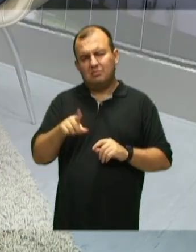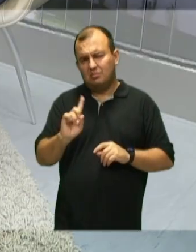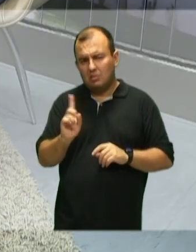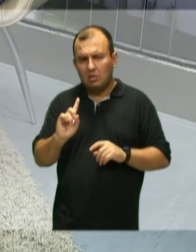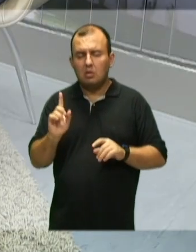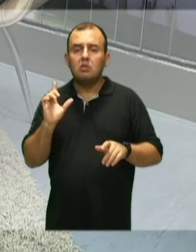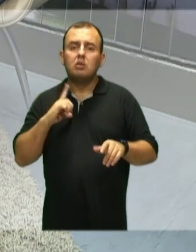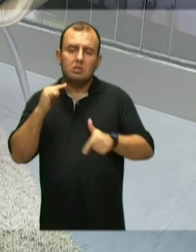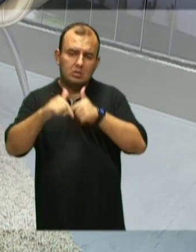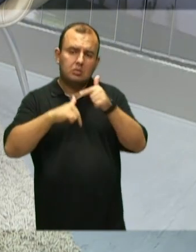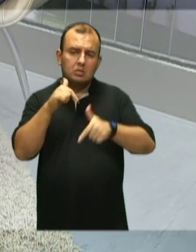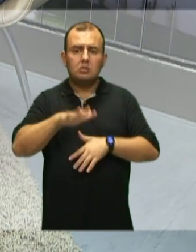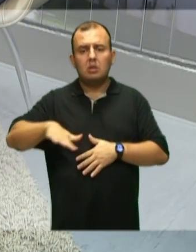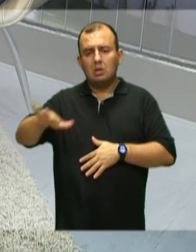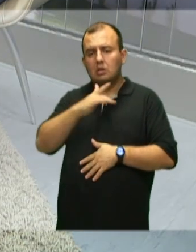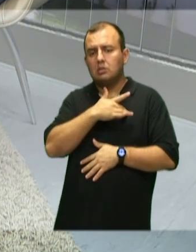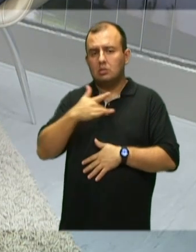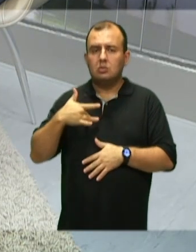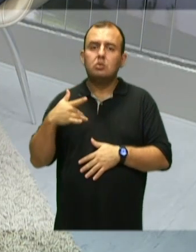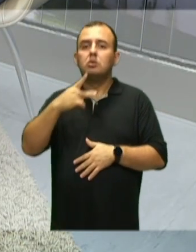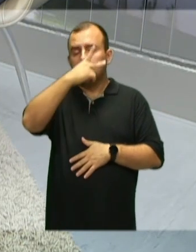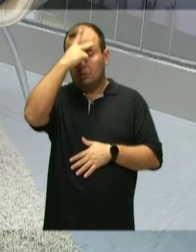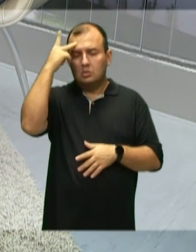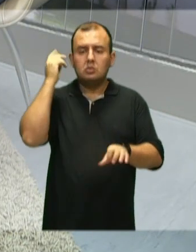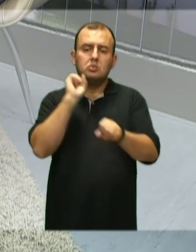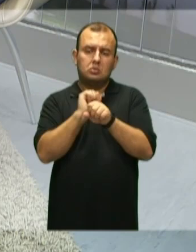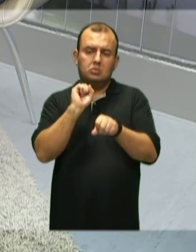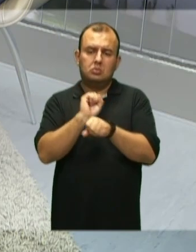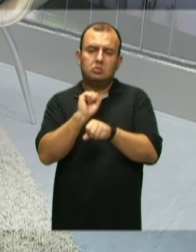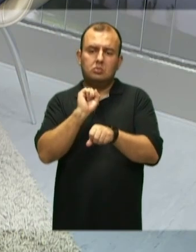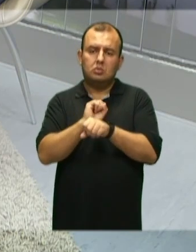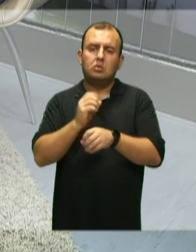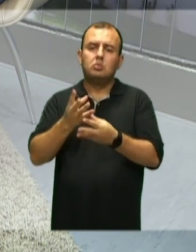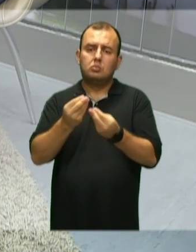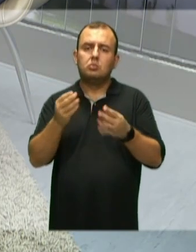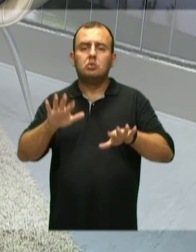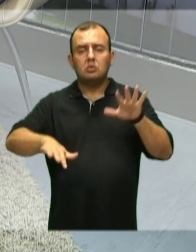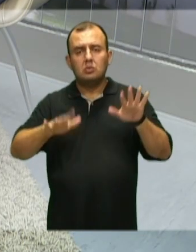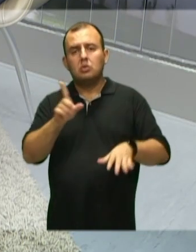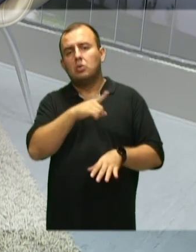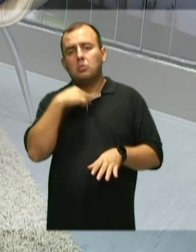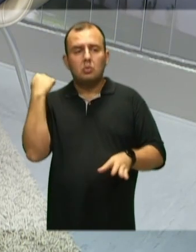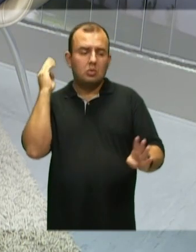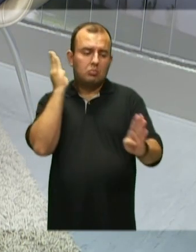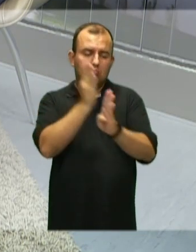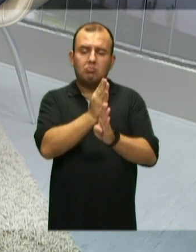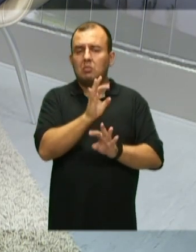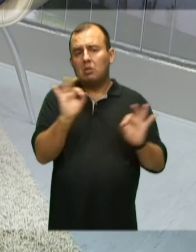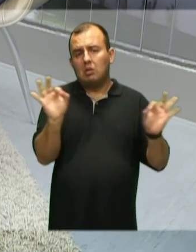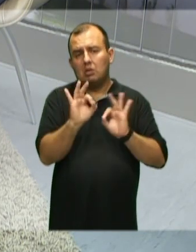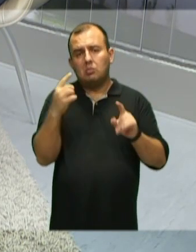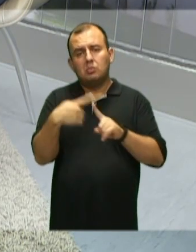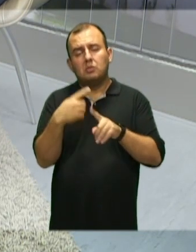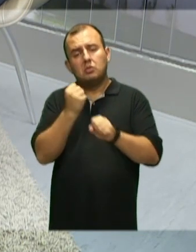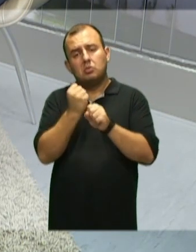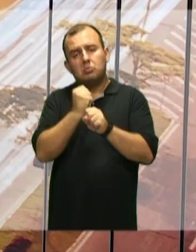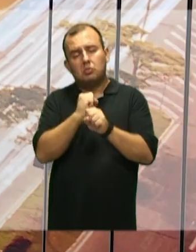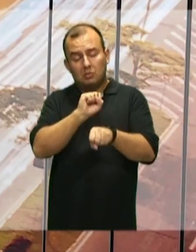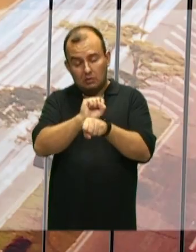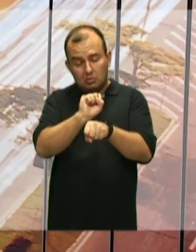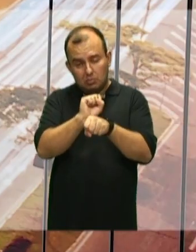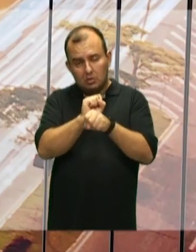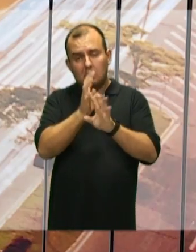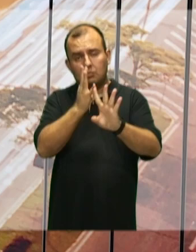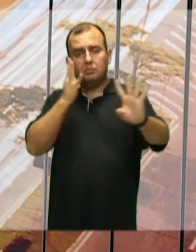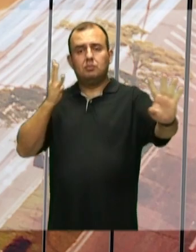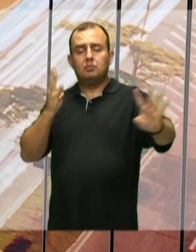trabalhador da saúde a gente sabe disso que as pessoas aguardavam mesmo e muitas até morriam sem um diagnóstico esperando um exame de ma vereador em